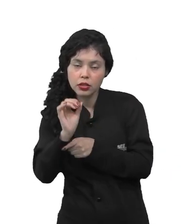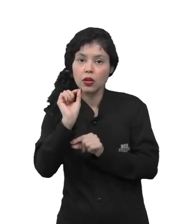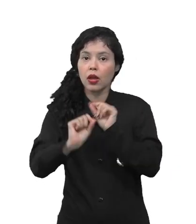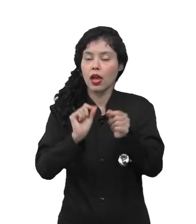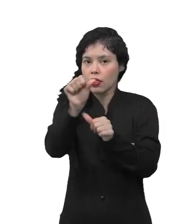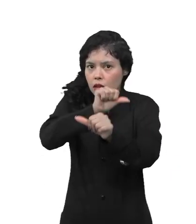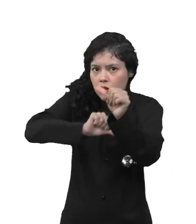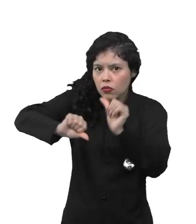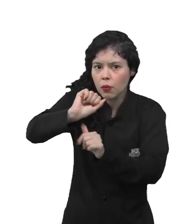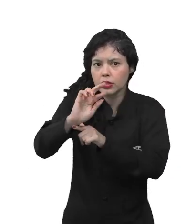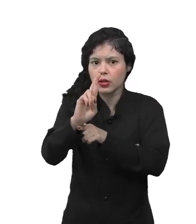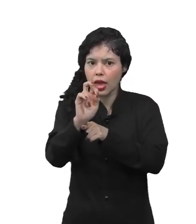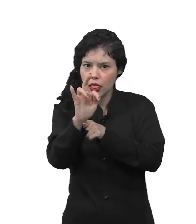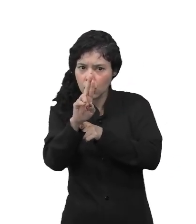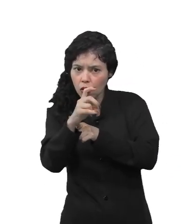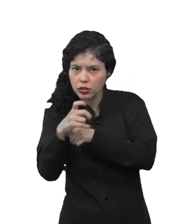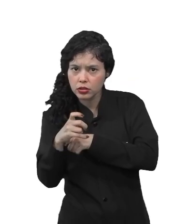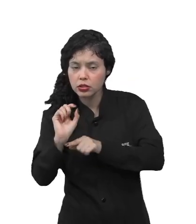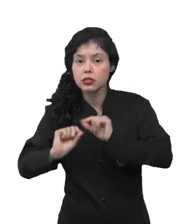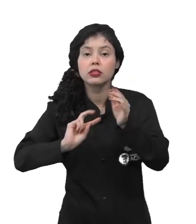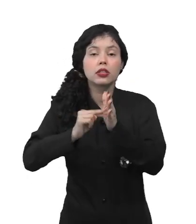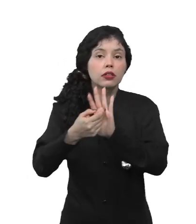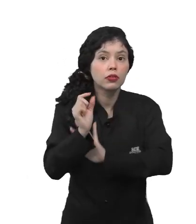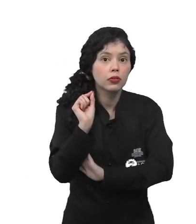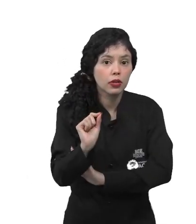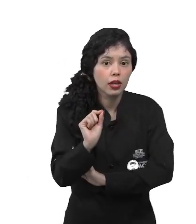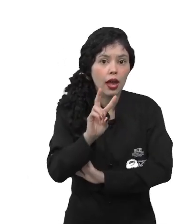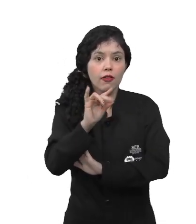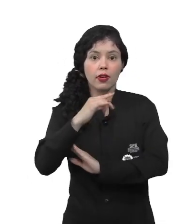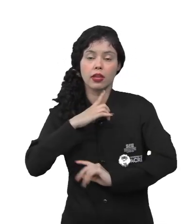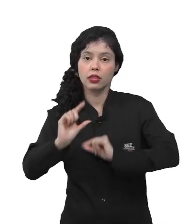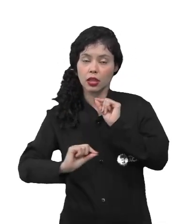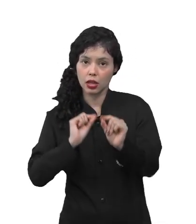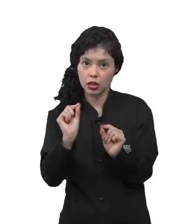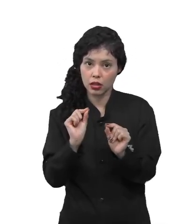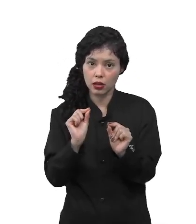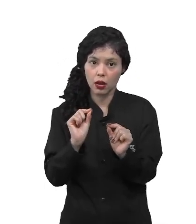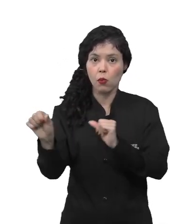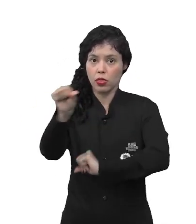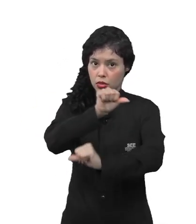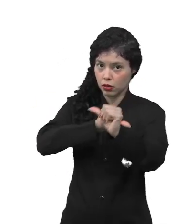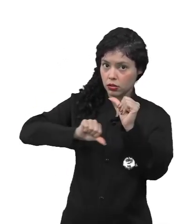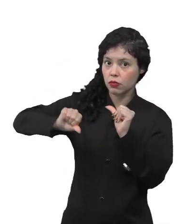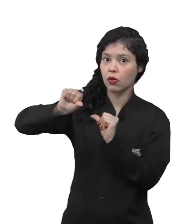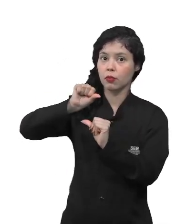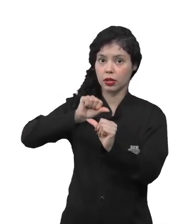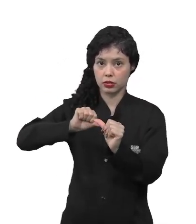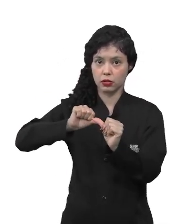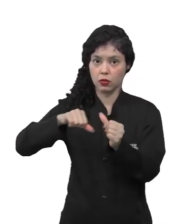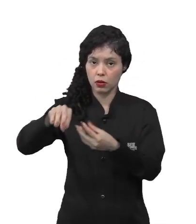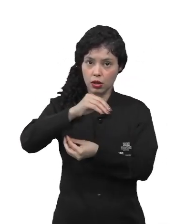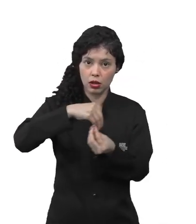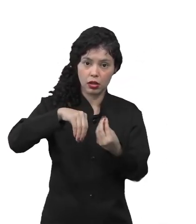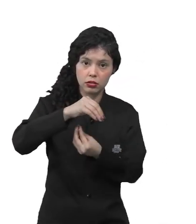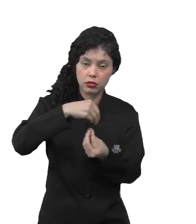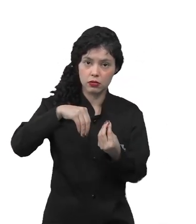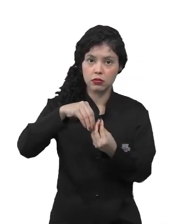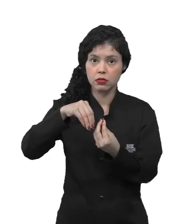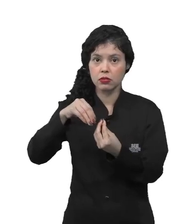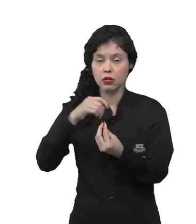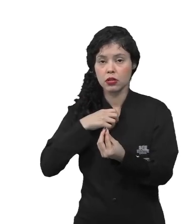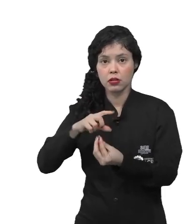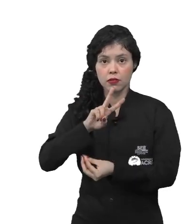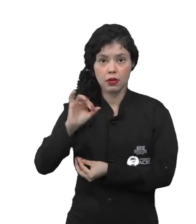de transformação redox, quer dizer que vai haver ou uma transformação, né, uma reação aí, onde